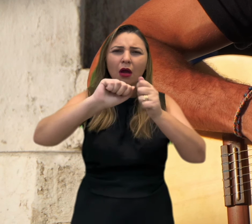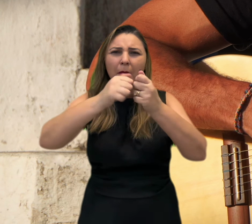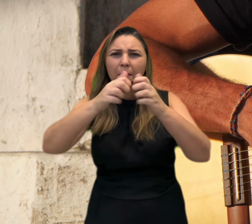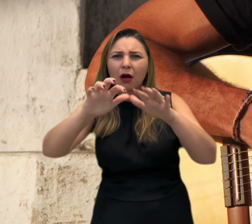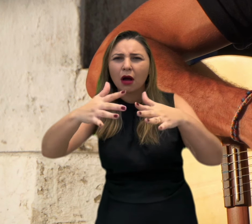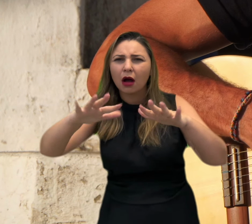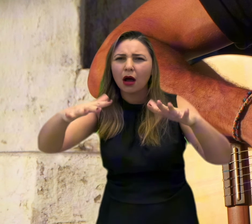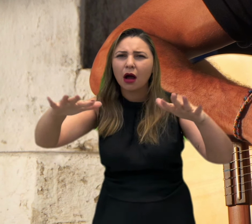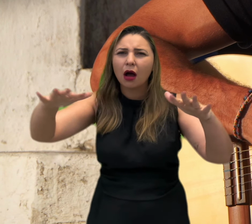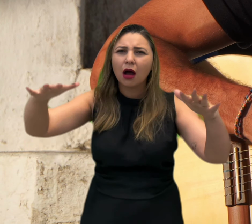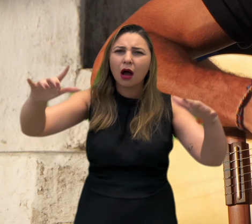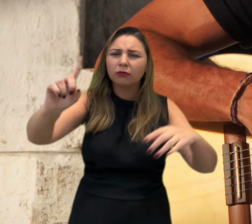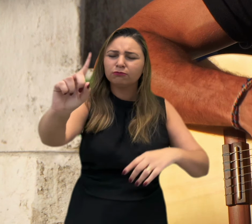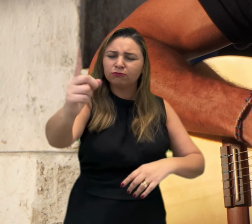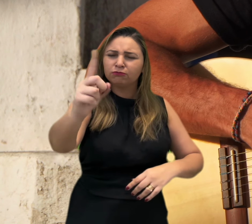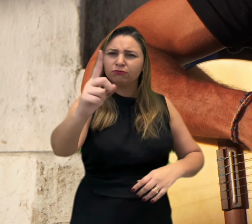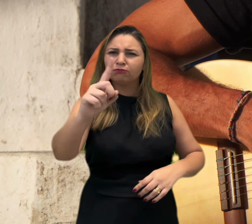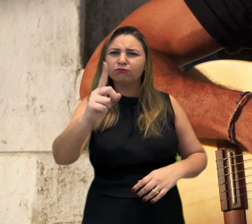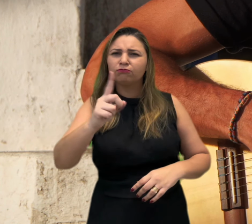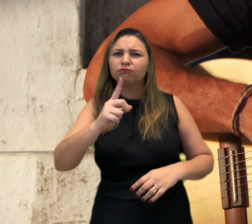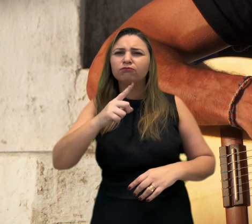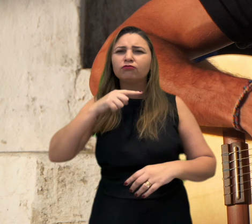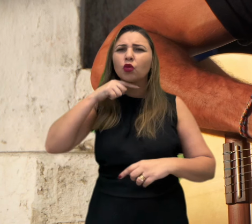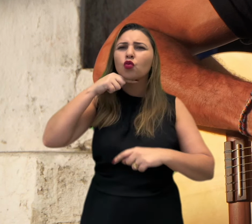chegar de longe a